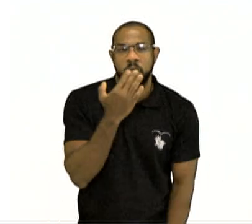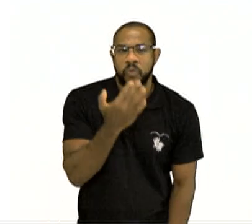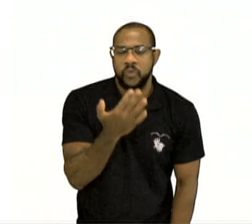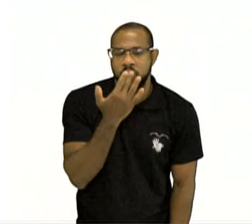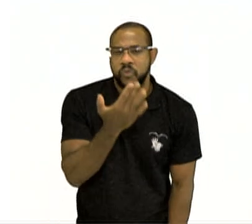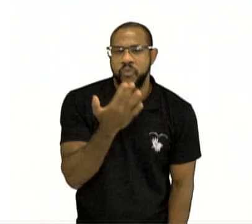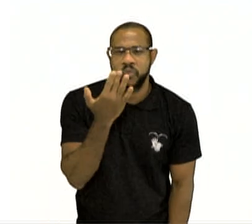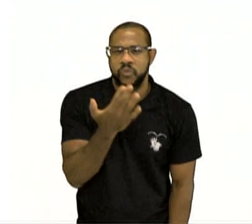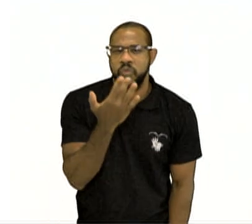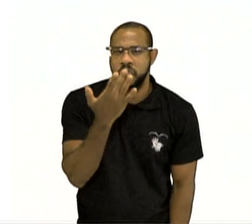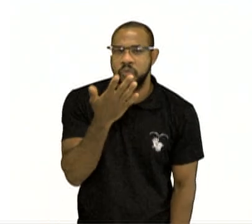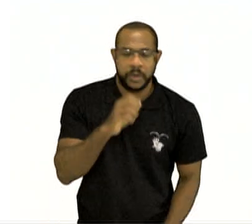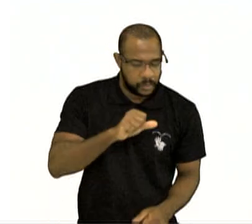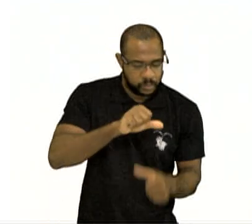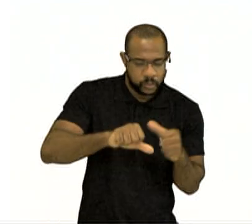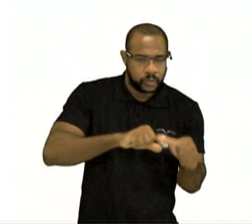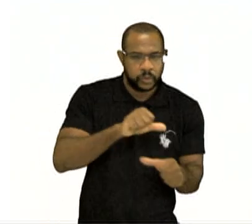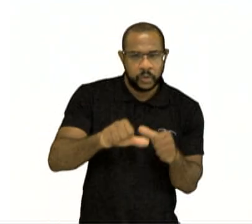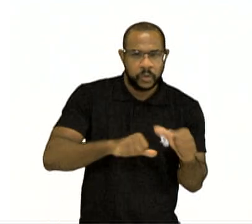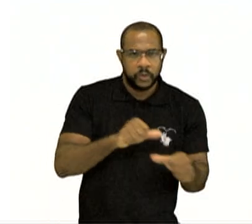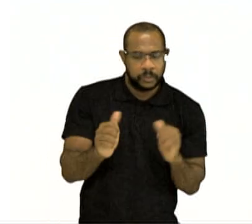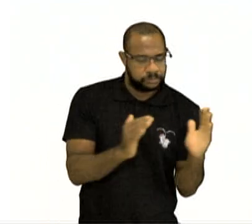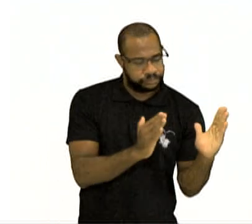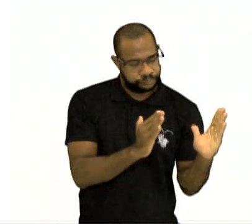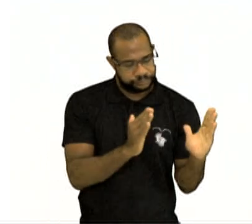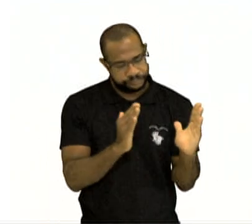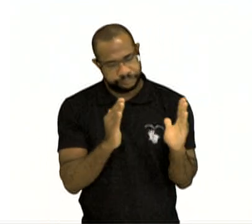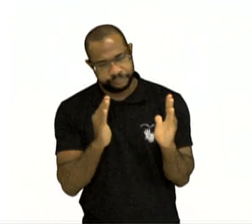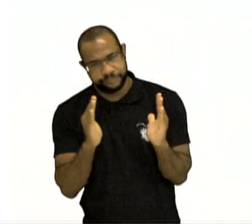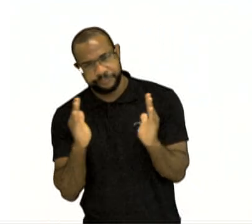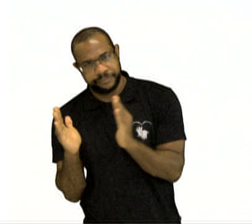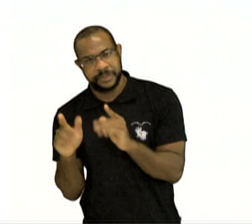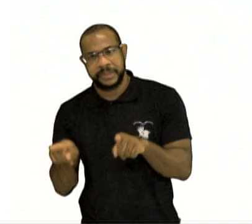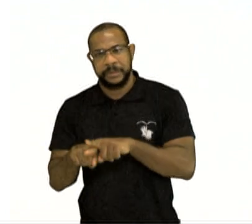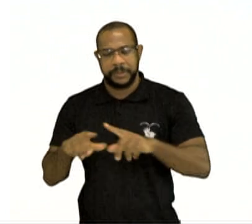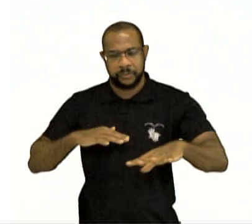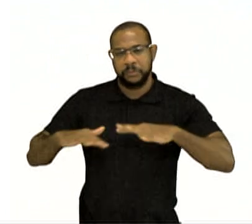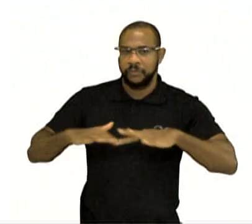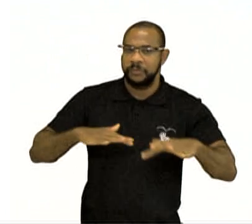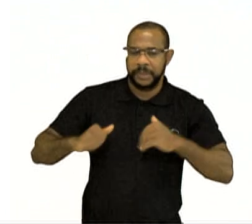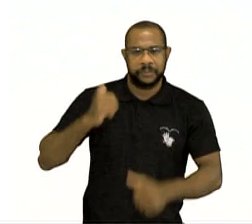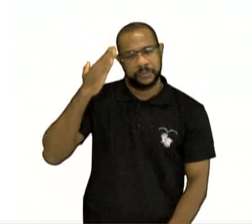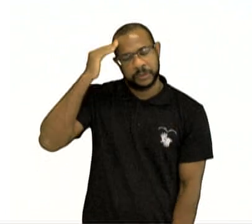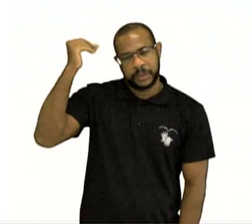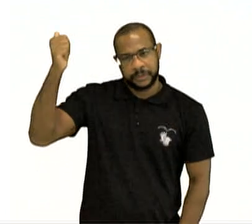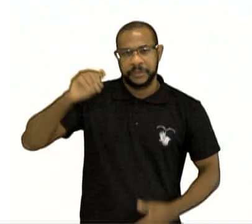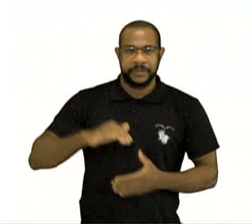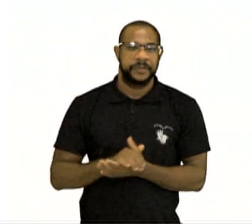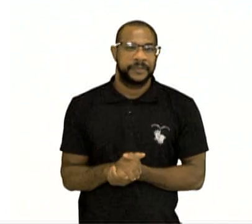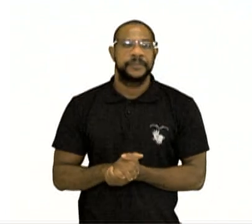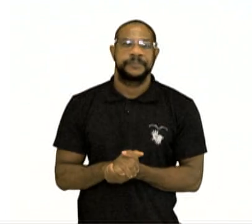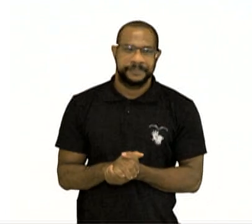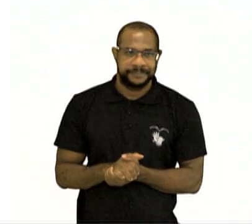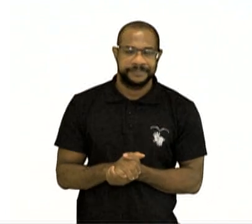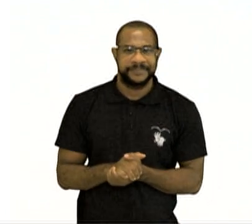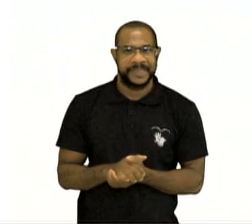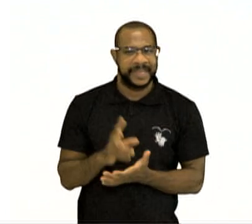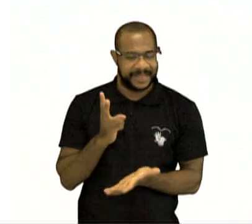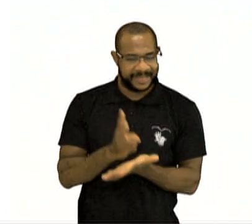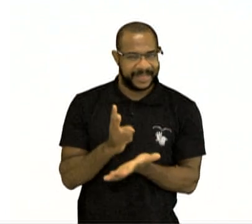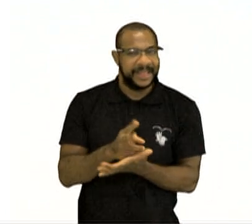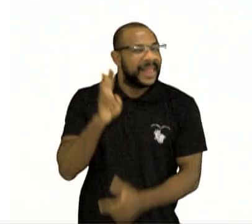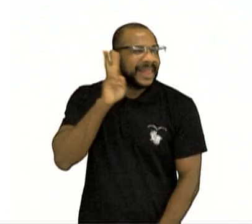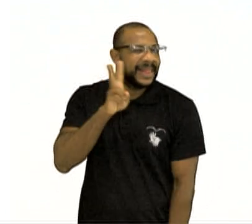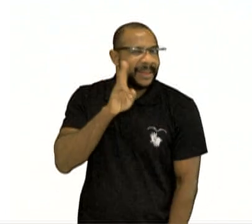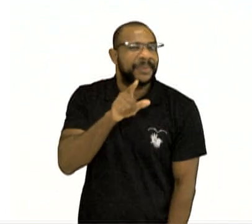das cores mudou conforme o tempo e os movimentos artísticos. Lembre-se que eu acabei de falar,